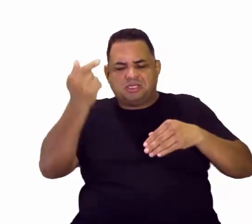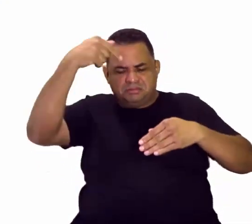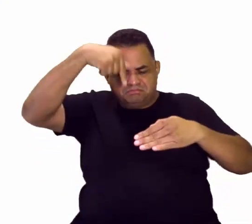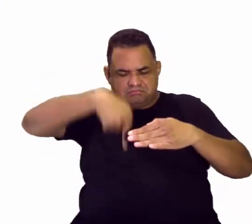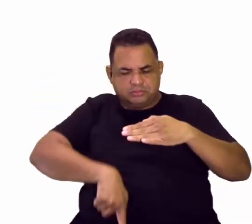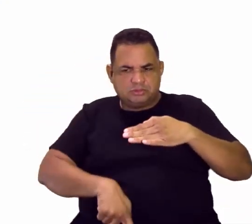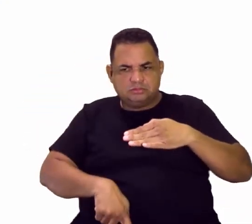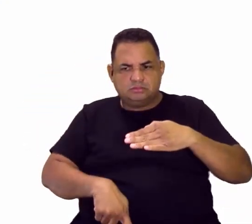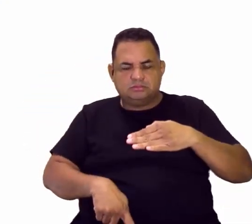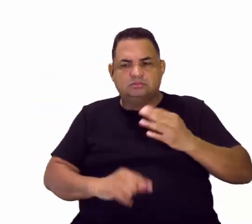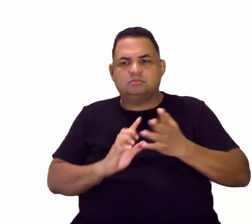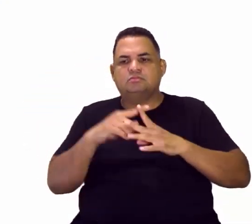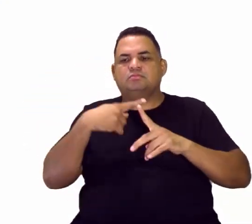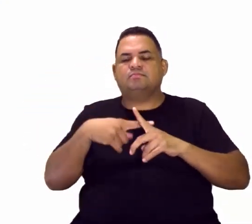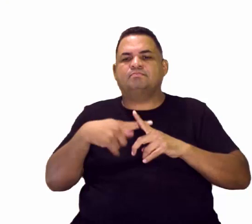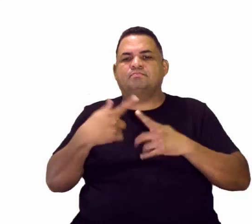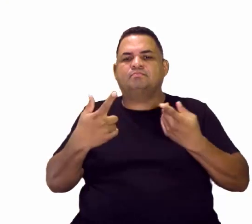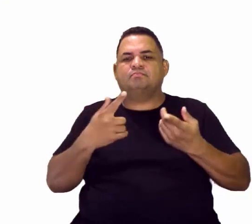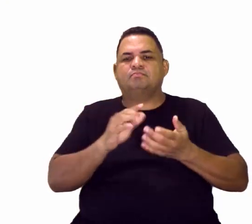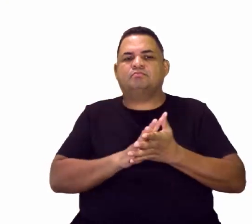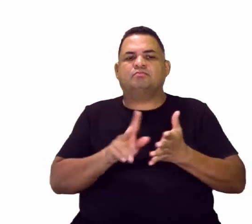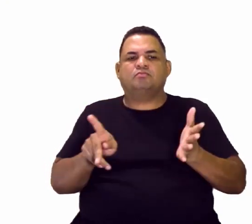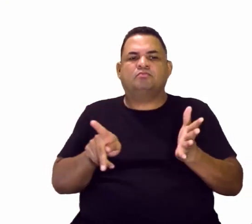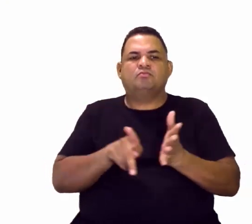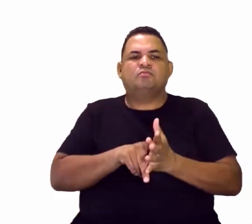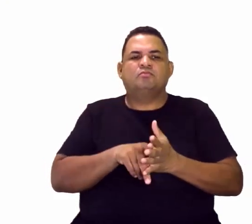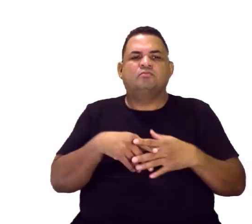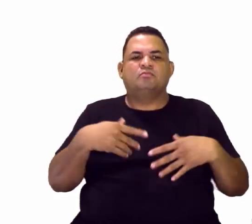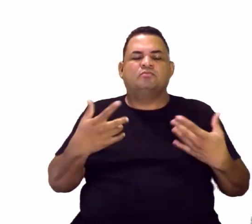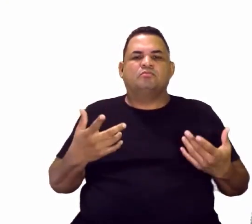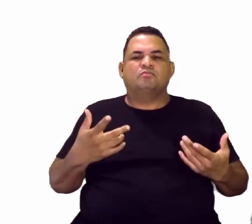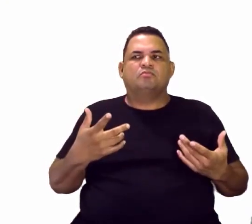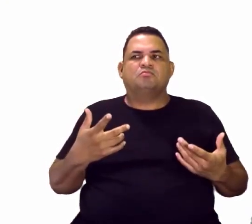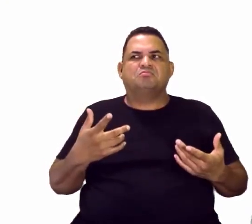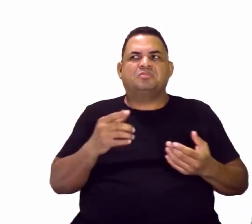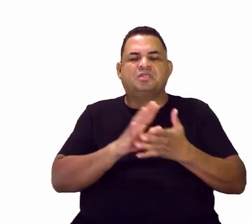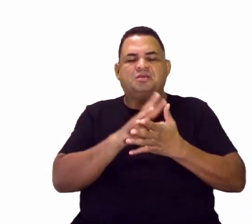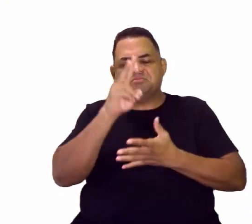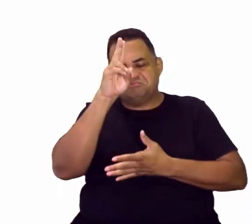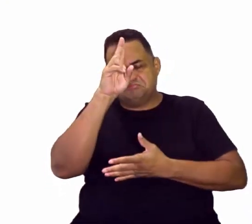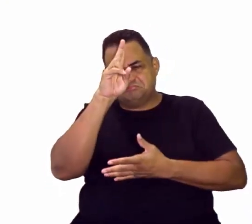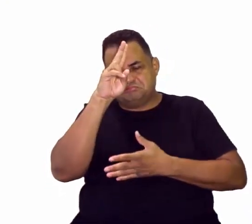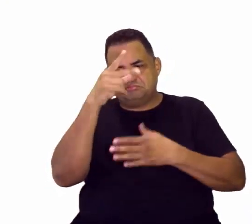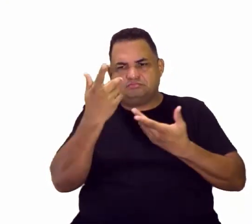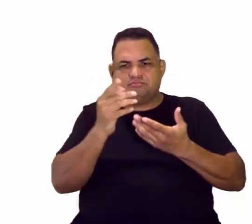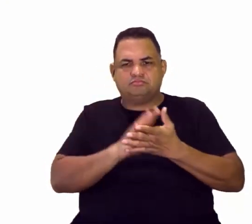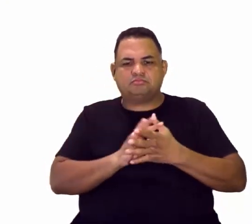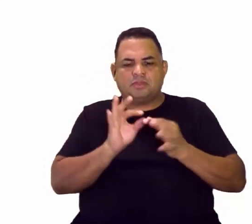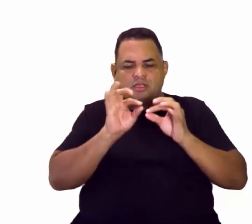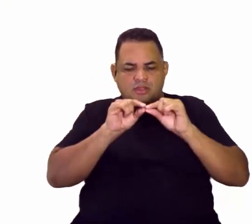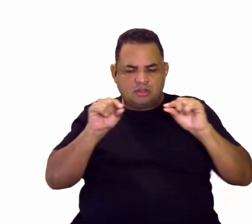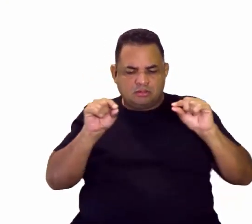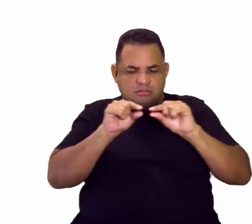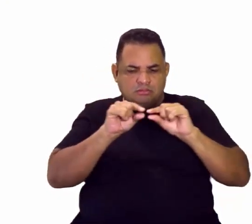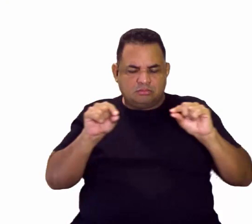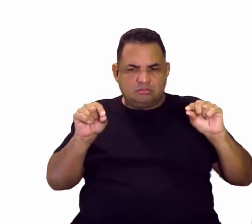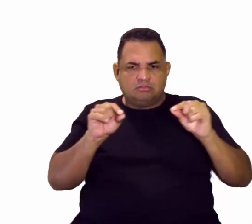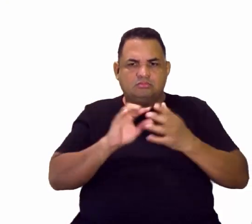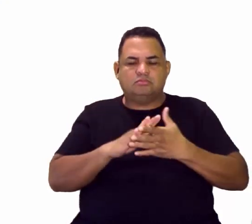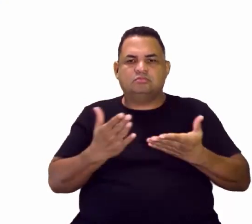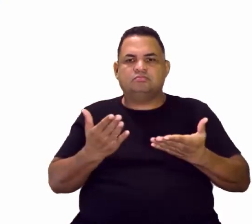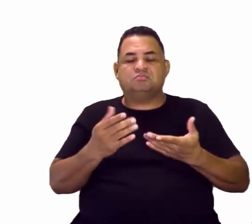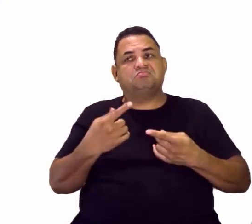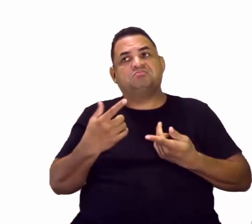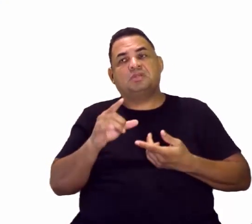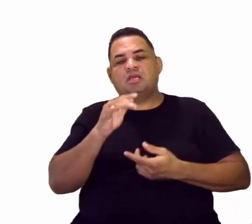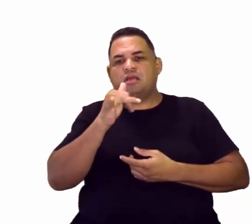hein? E aí, será que a propriedade é dos insetos? É da agulha? Ou é da água?